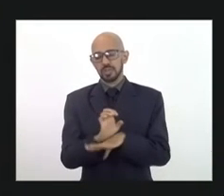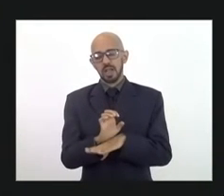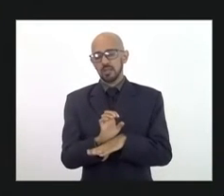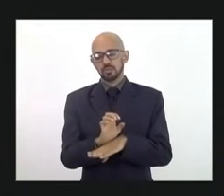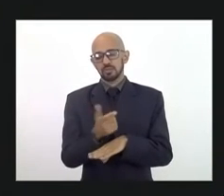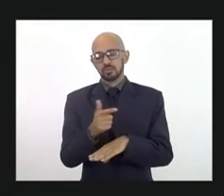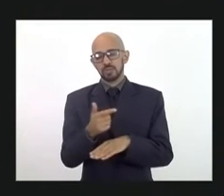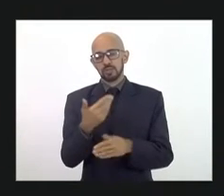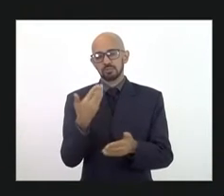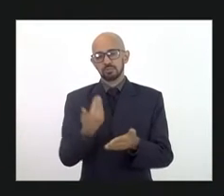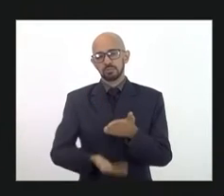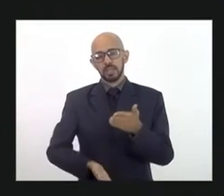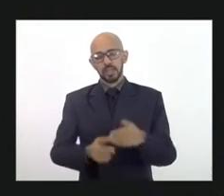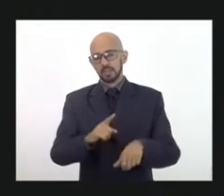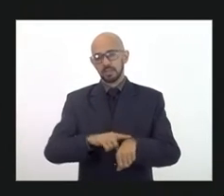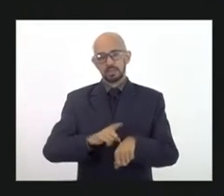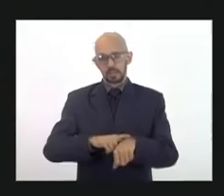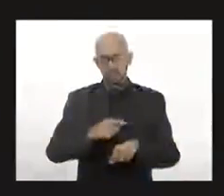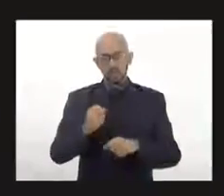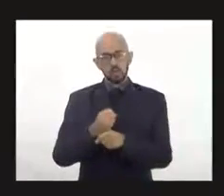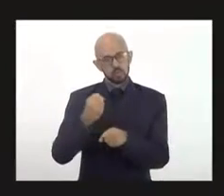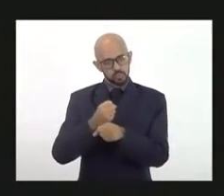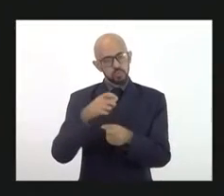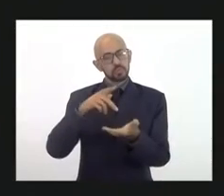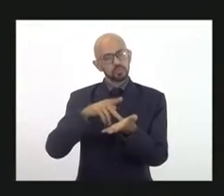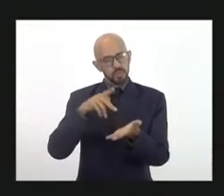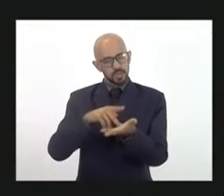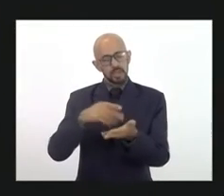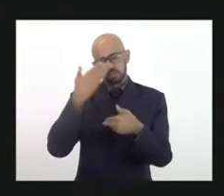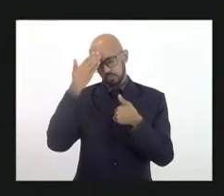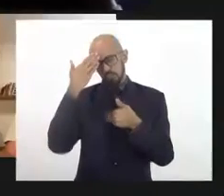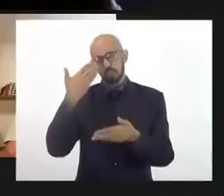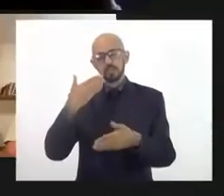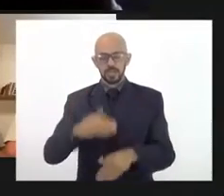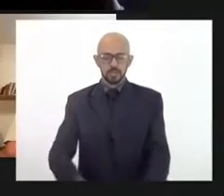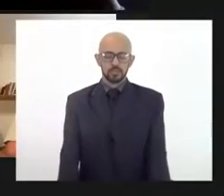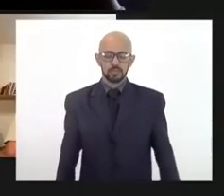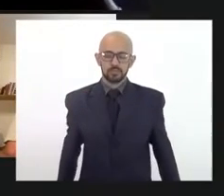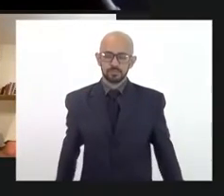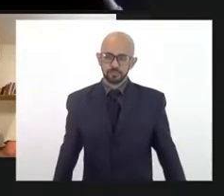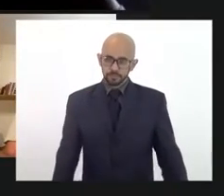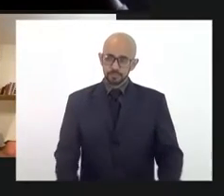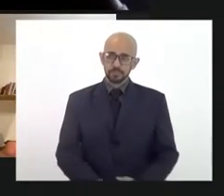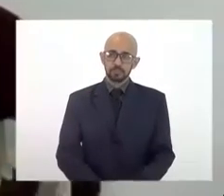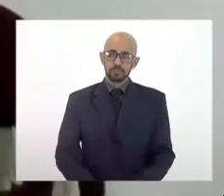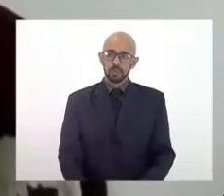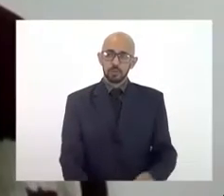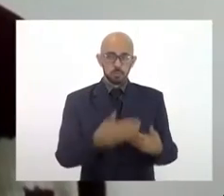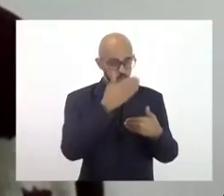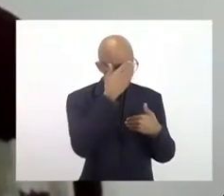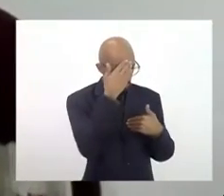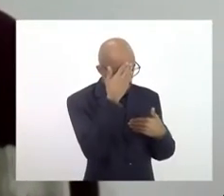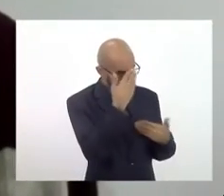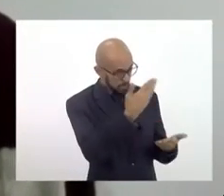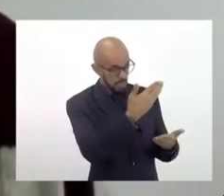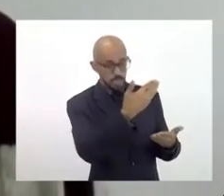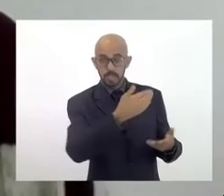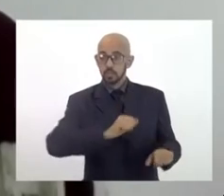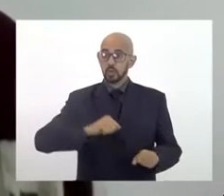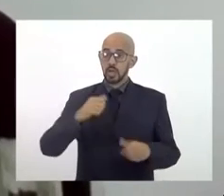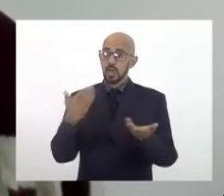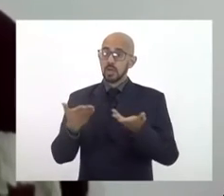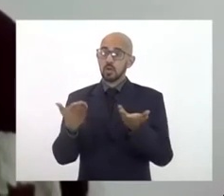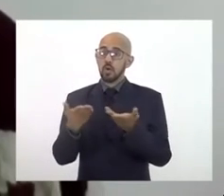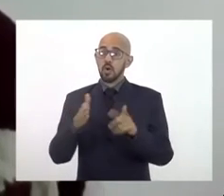proativo e construir de verdade. É isso que todos esperam. Muito obrigado. Obrigada, João. Passo a palavra